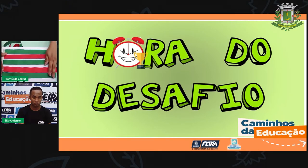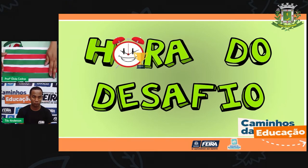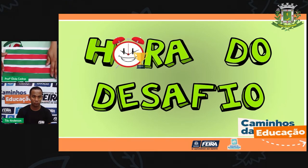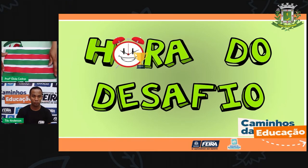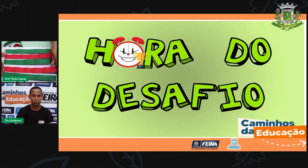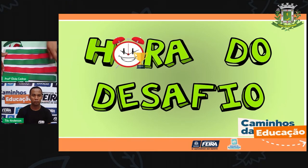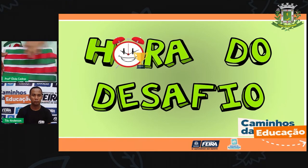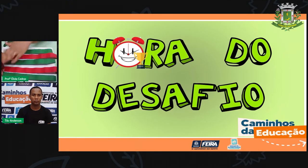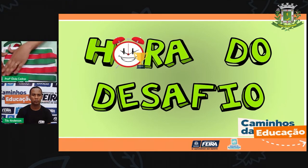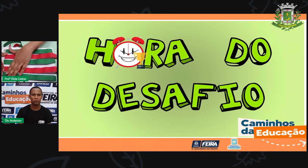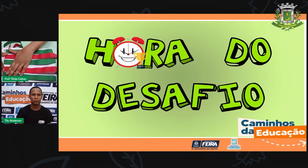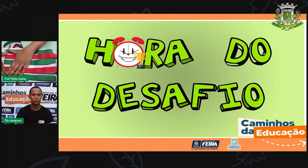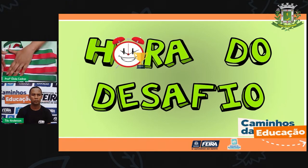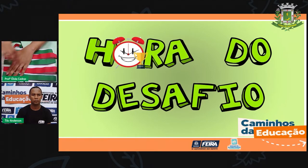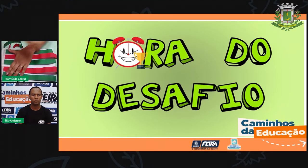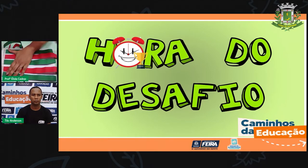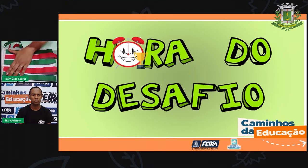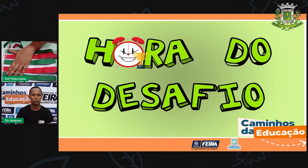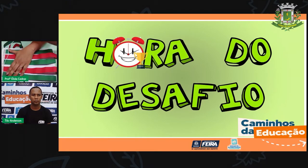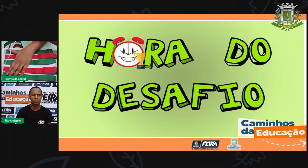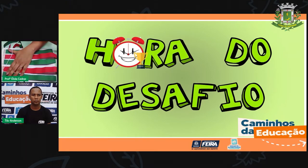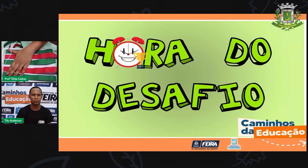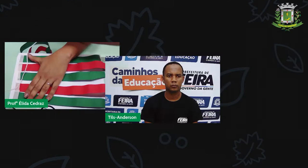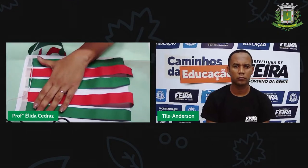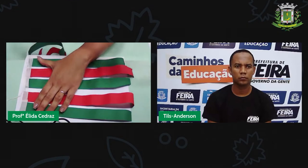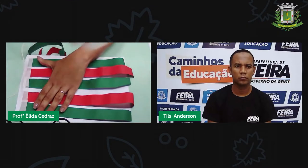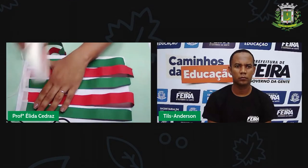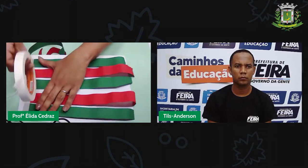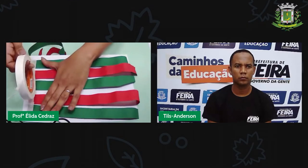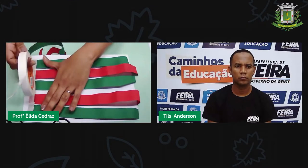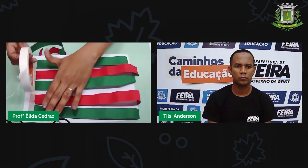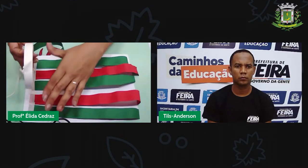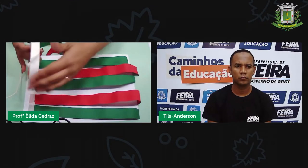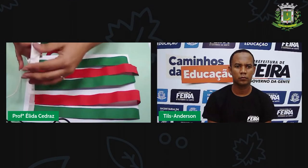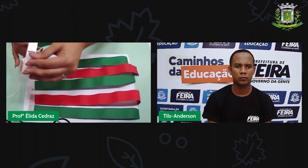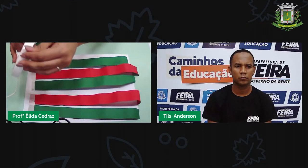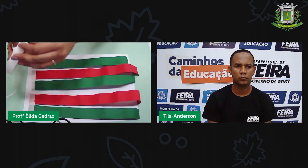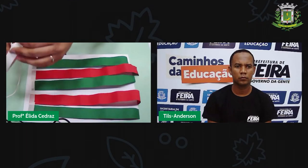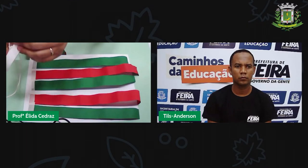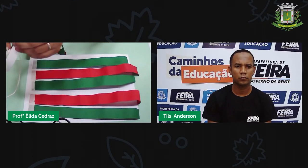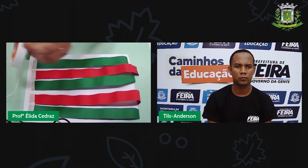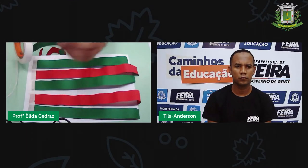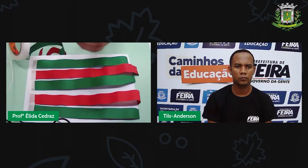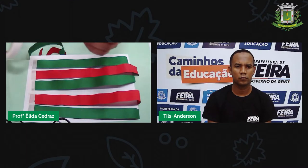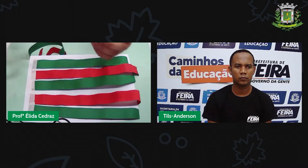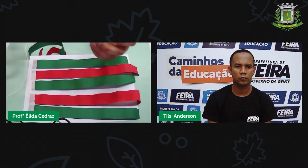Pronto. É isso aqui que nós vamos fazer. A Pró vai passar a fita aqui pra prender.